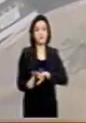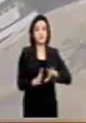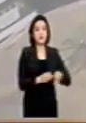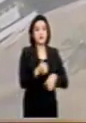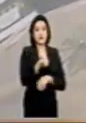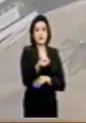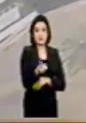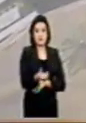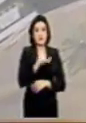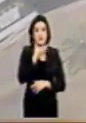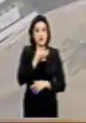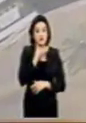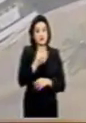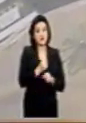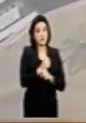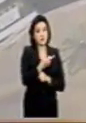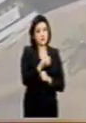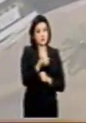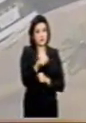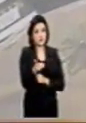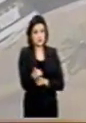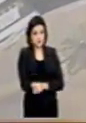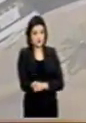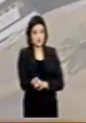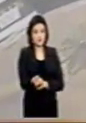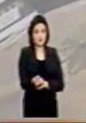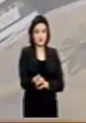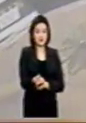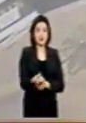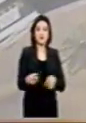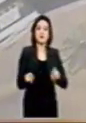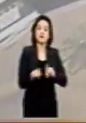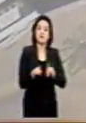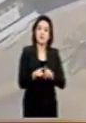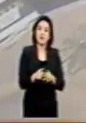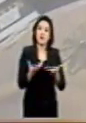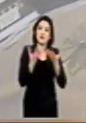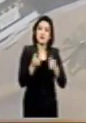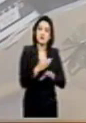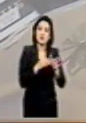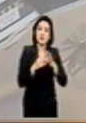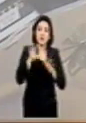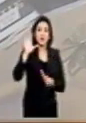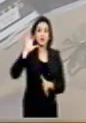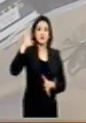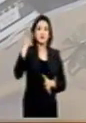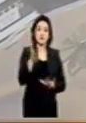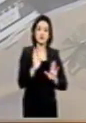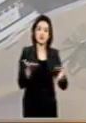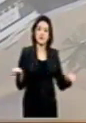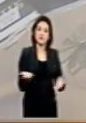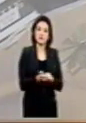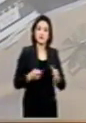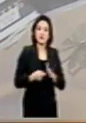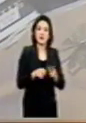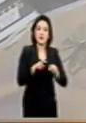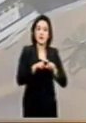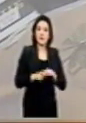como premissa o acerto da decisão monocrática proferida nesses autos pelo saudoso ministro